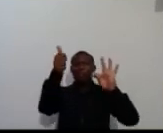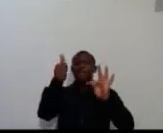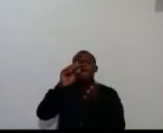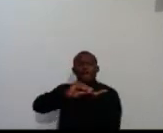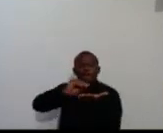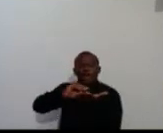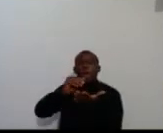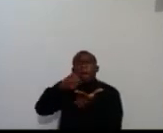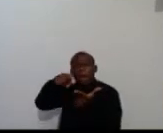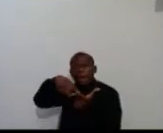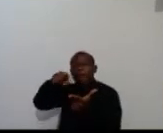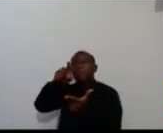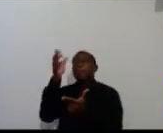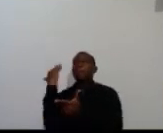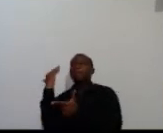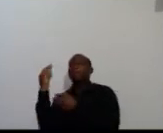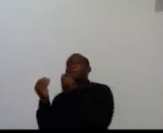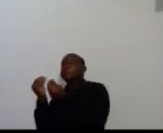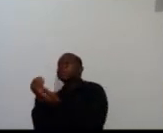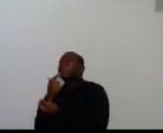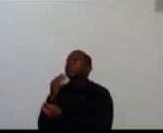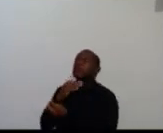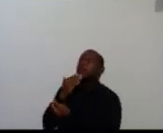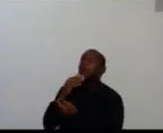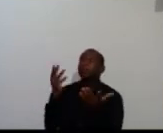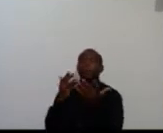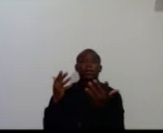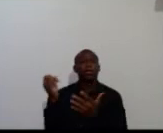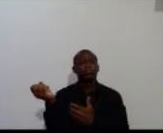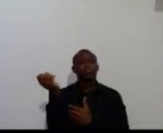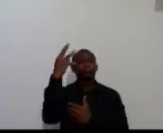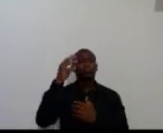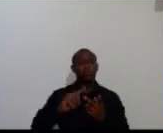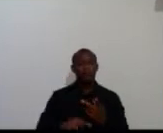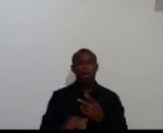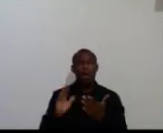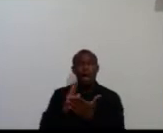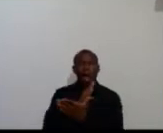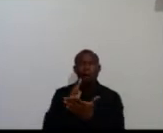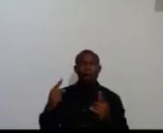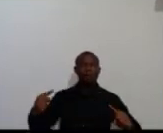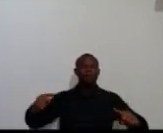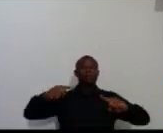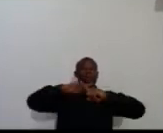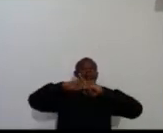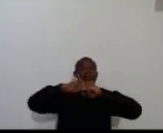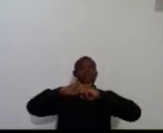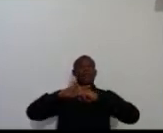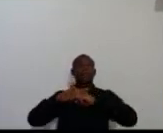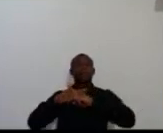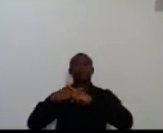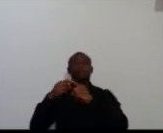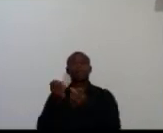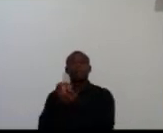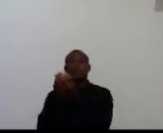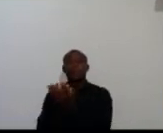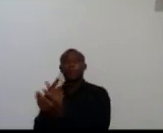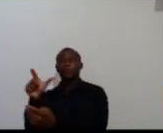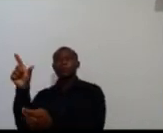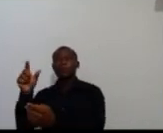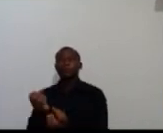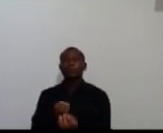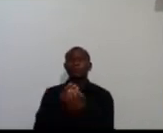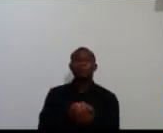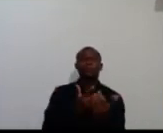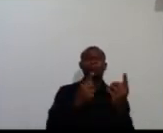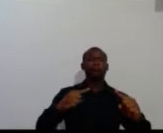ainda se contradizem, né? Cada um diz uma coisa em relação à web 3.0 e a 4.0, tá? Porque a gente ainda está nesse processo. Quando a gente está nesse processo